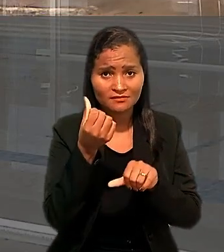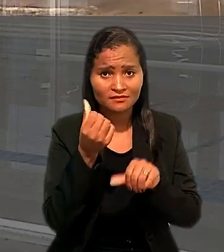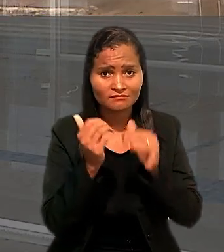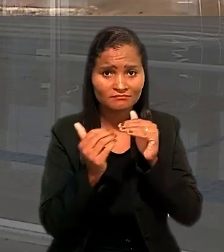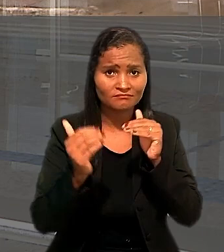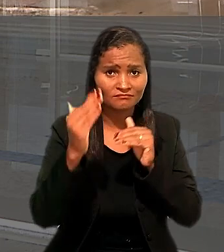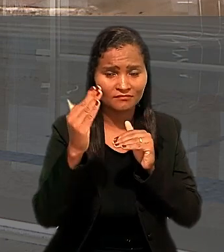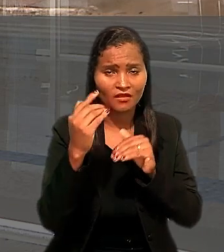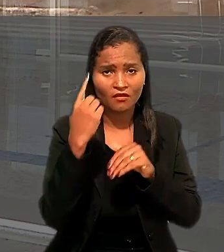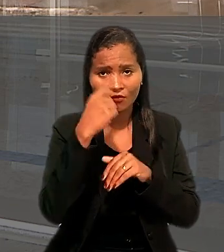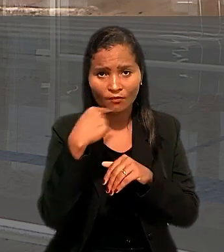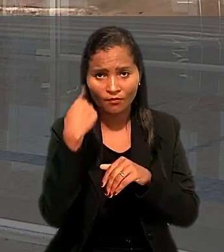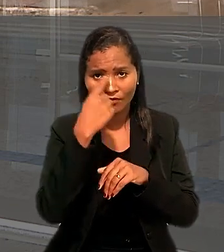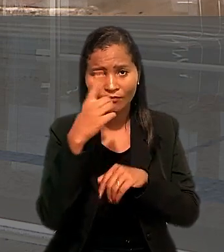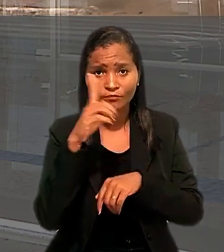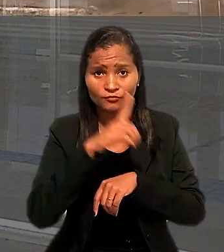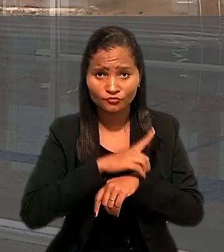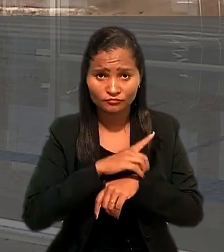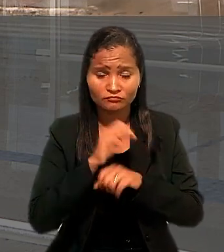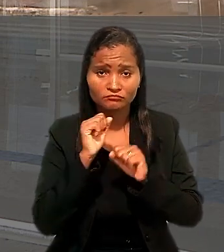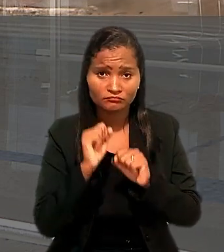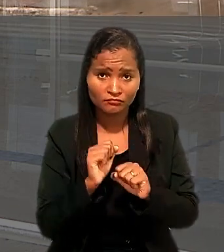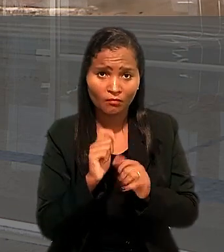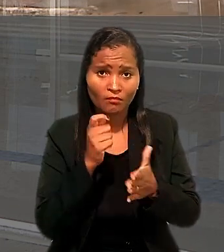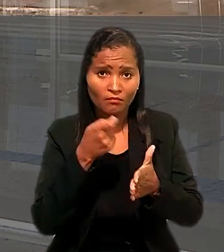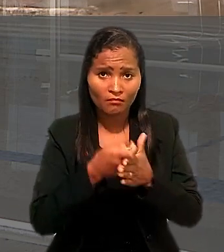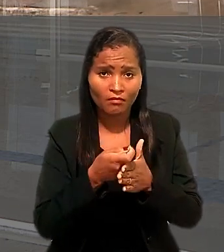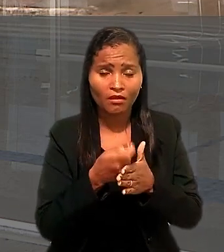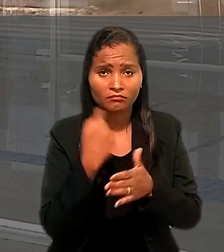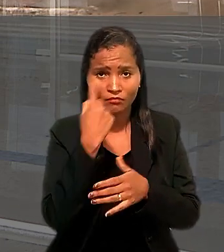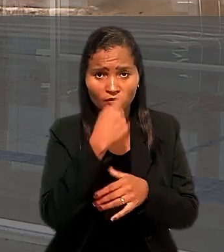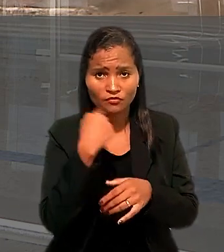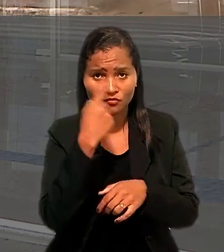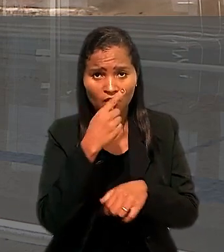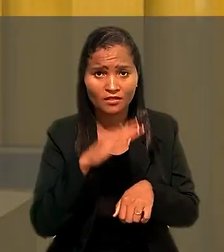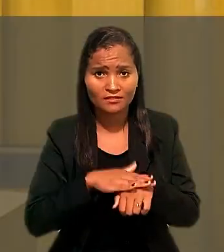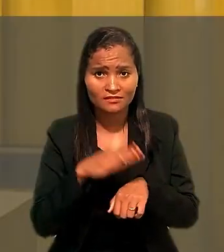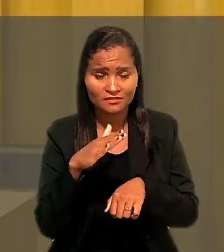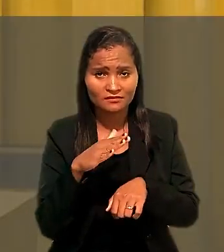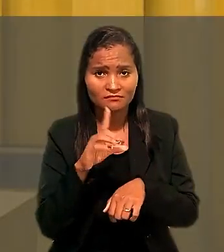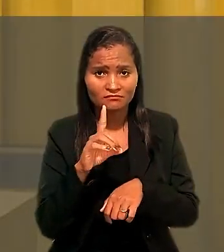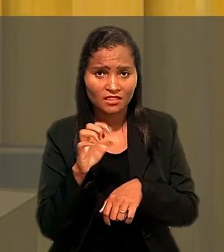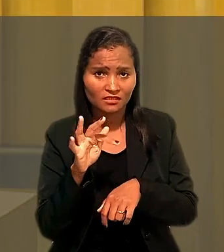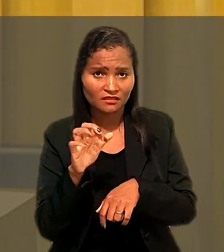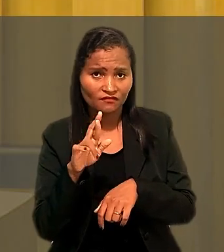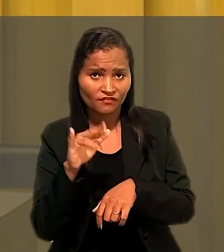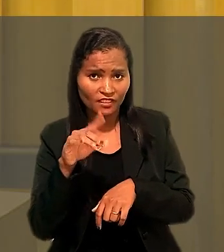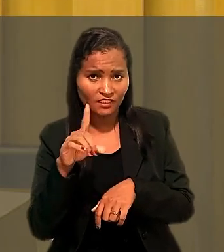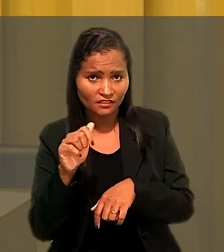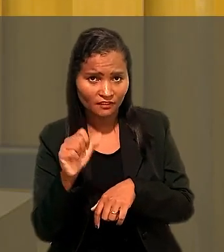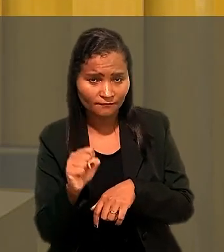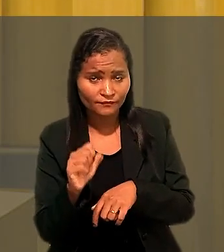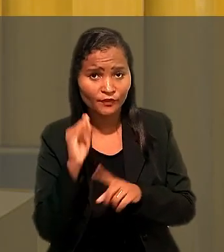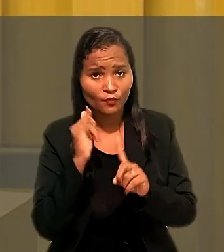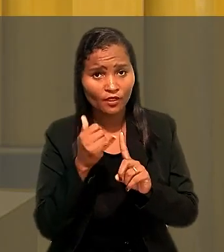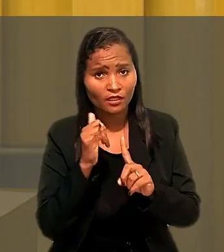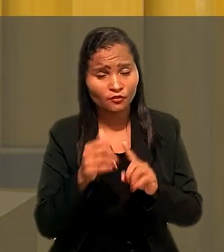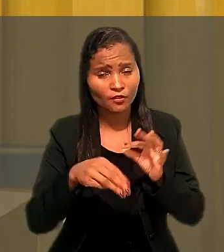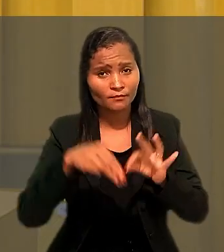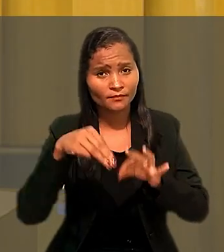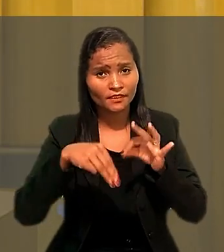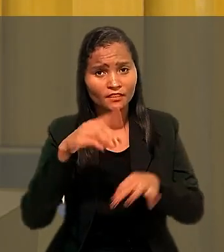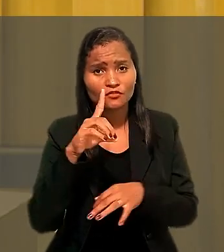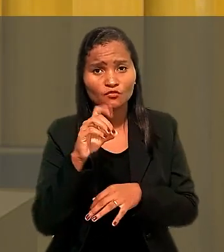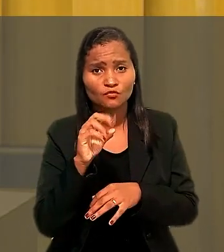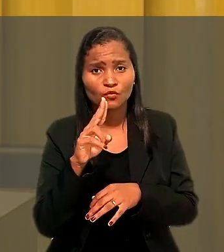hora diária, devendo ser compensada com o valor das horas extras deferidas. O relator do recurso na quinta turma, ministro